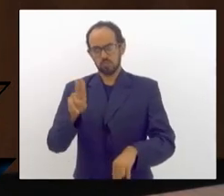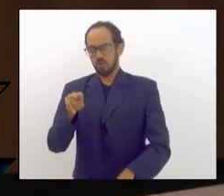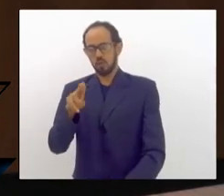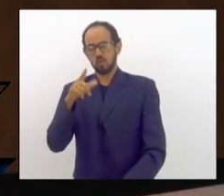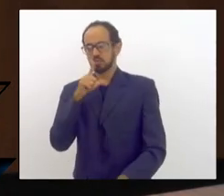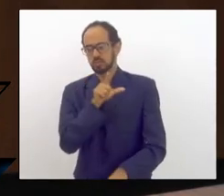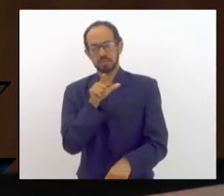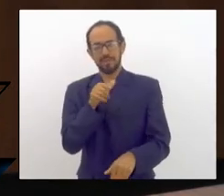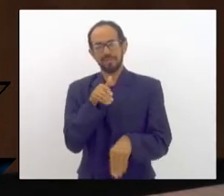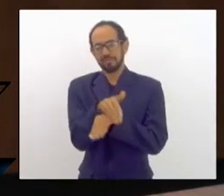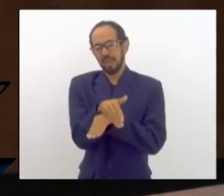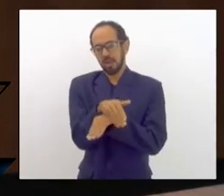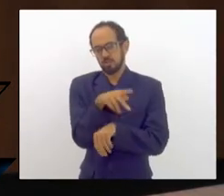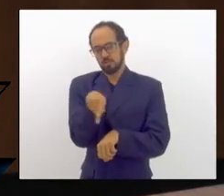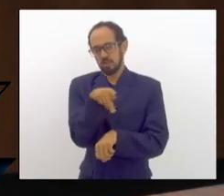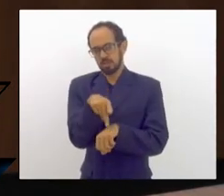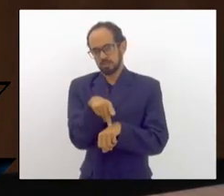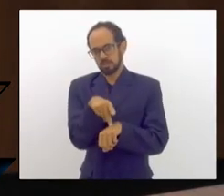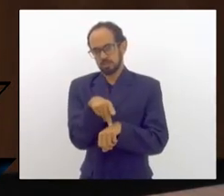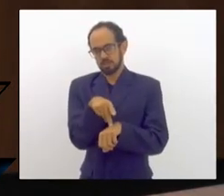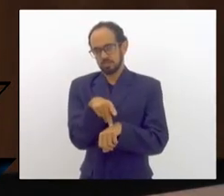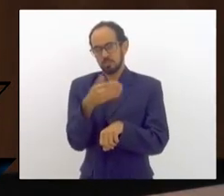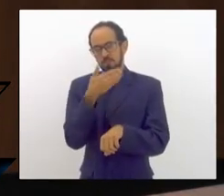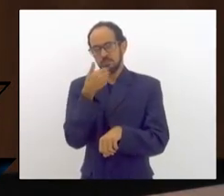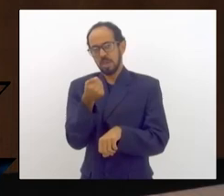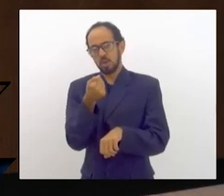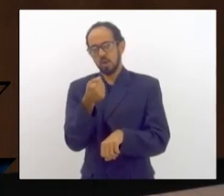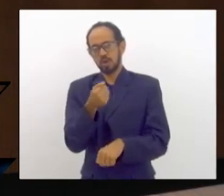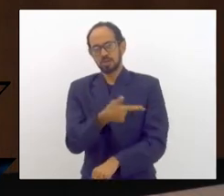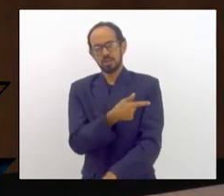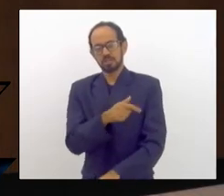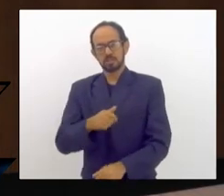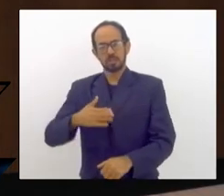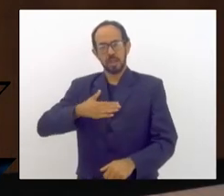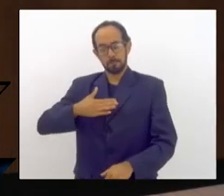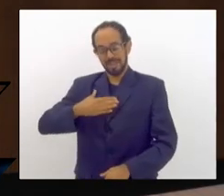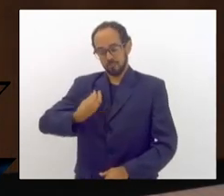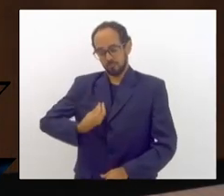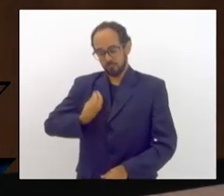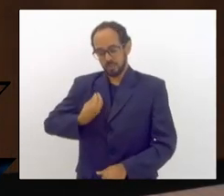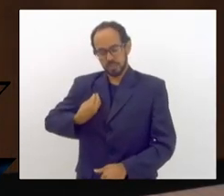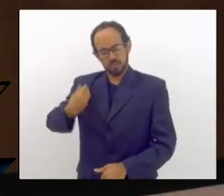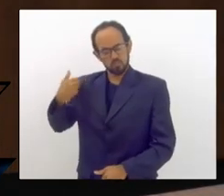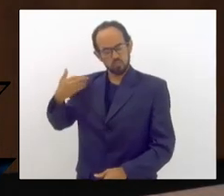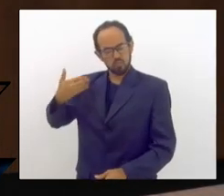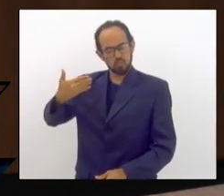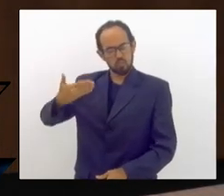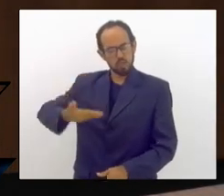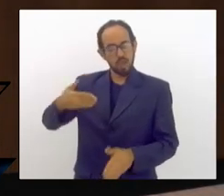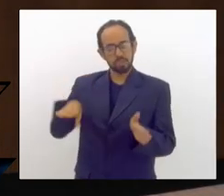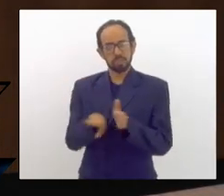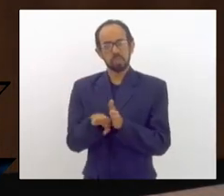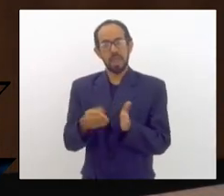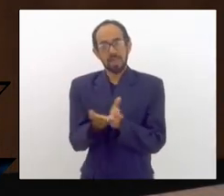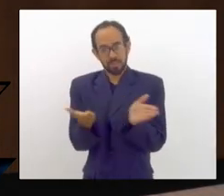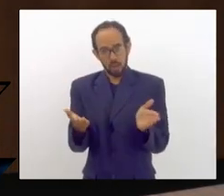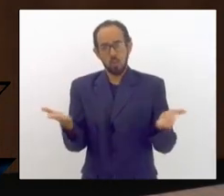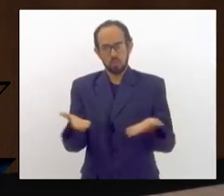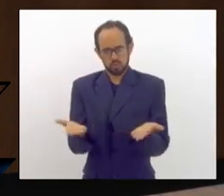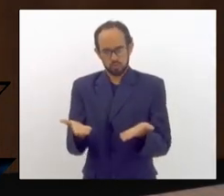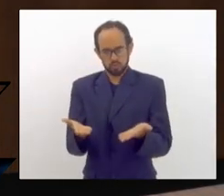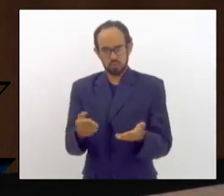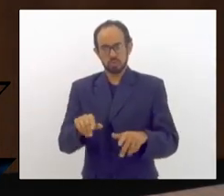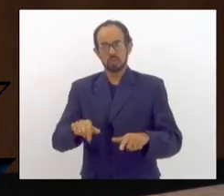naquele país, por melhor que tenha sido a minha conduta durante toda a minha vida. Ou seja, atos,